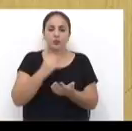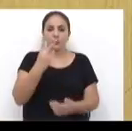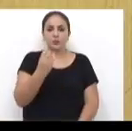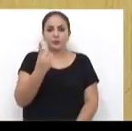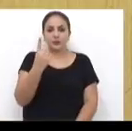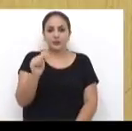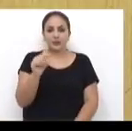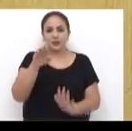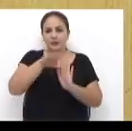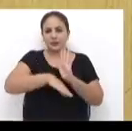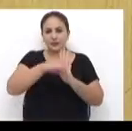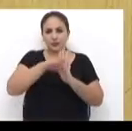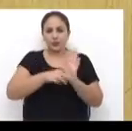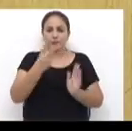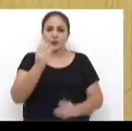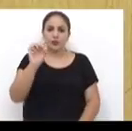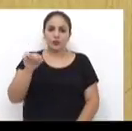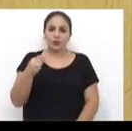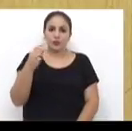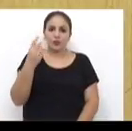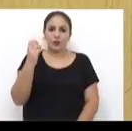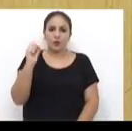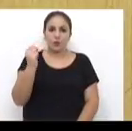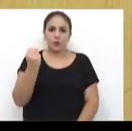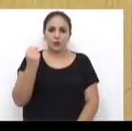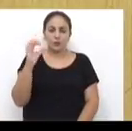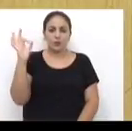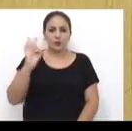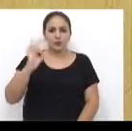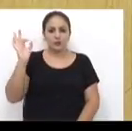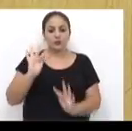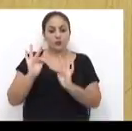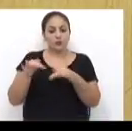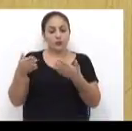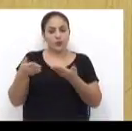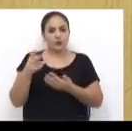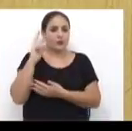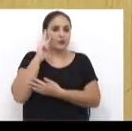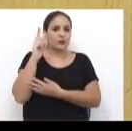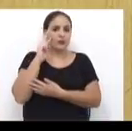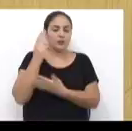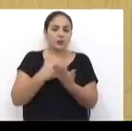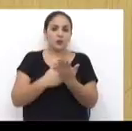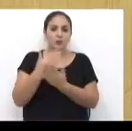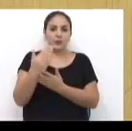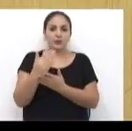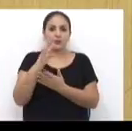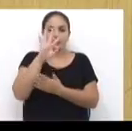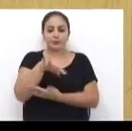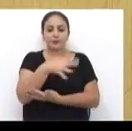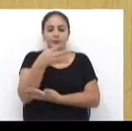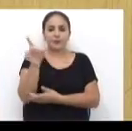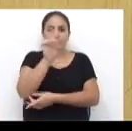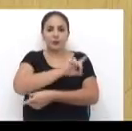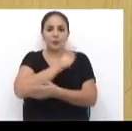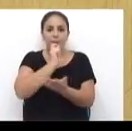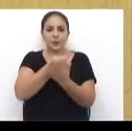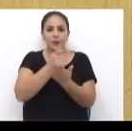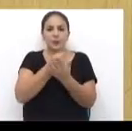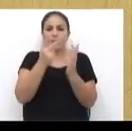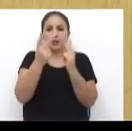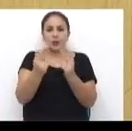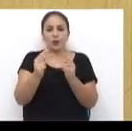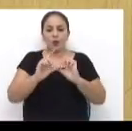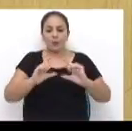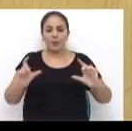20,8%, terminou hoje. Já na segunda-feira, inicia o calendário de pagamento conforme o fim da placa do veículo. A data